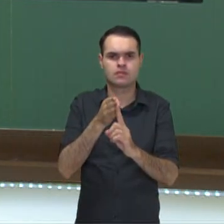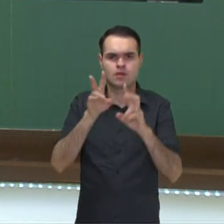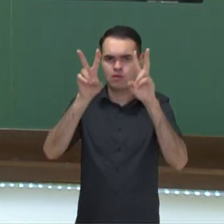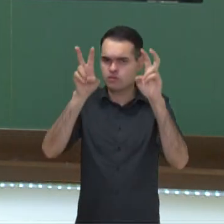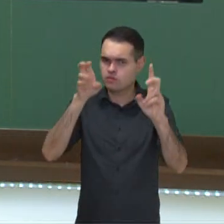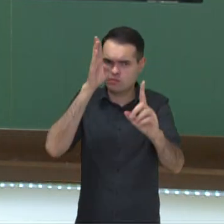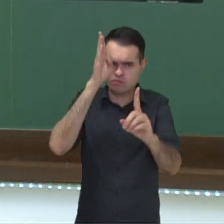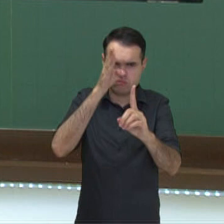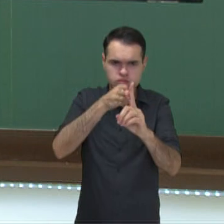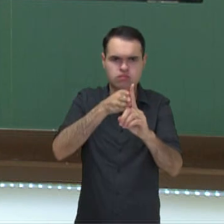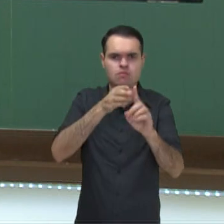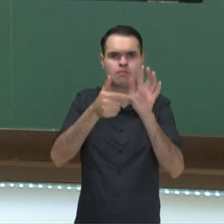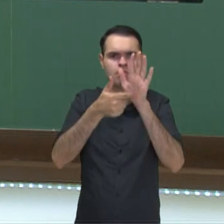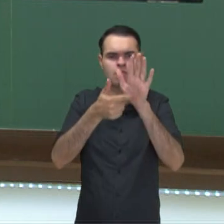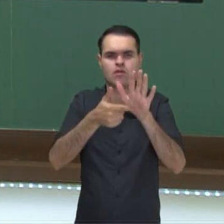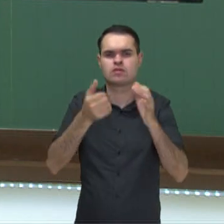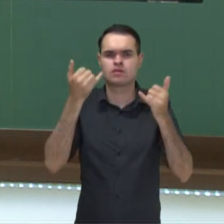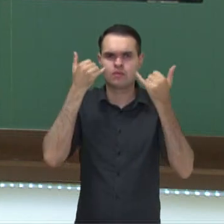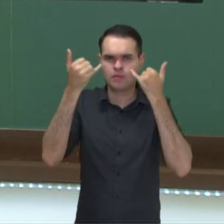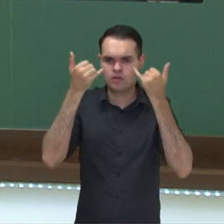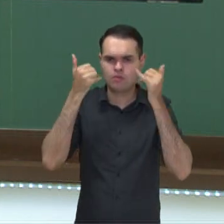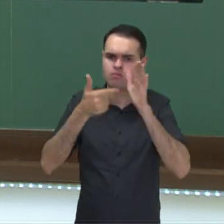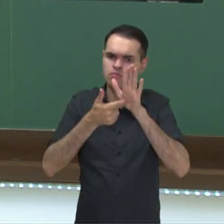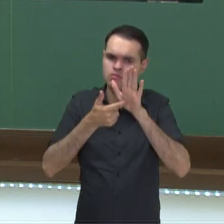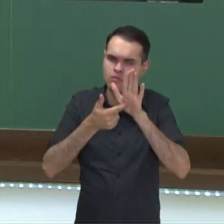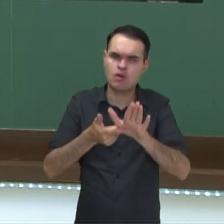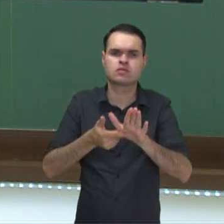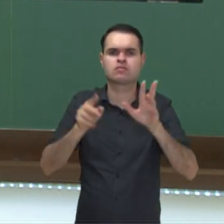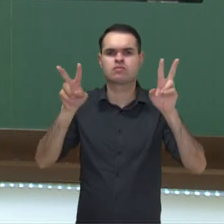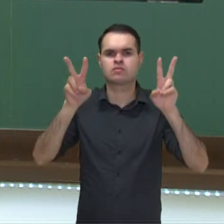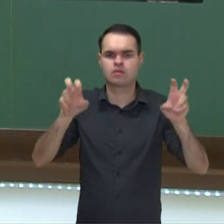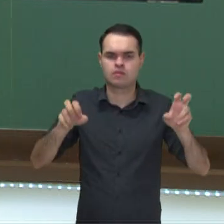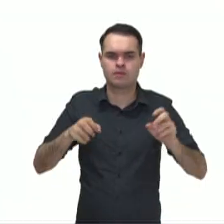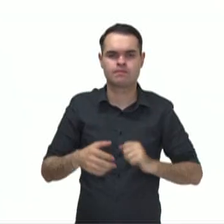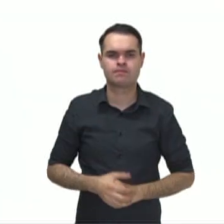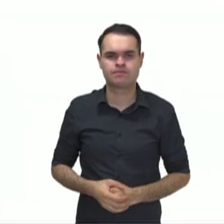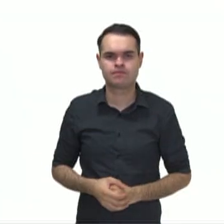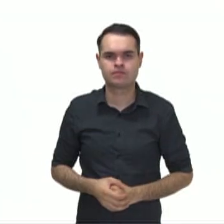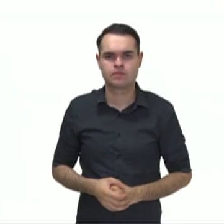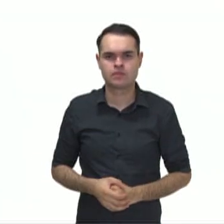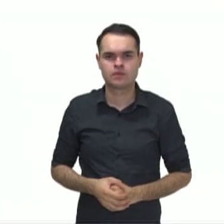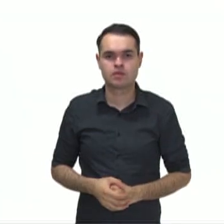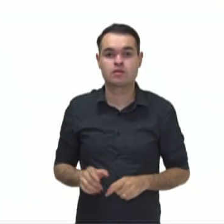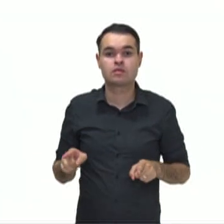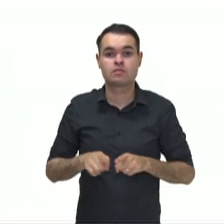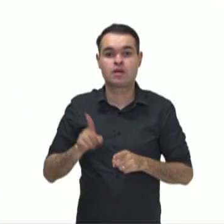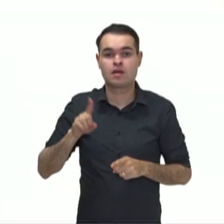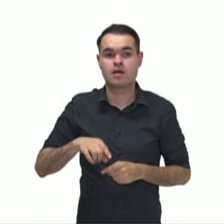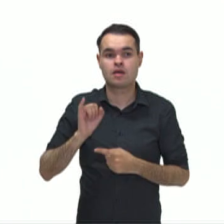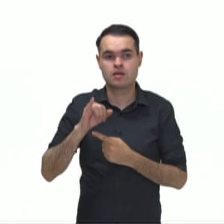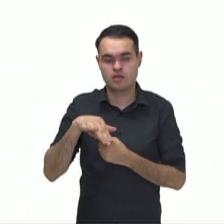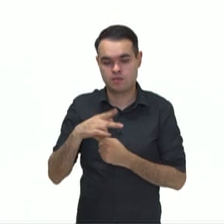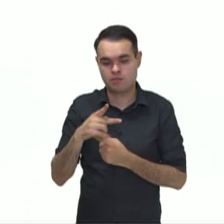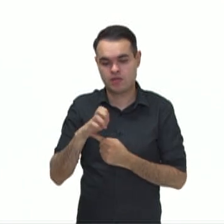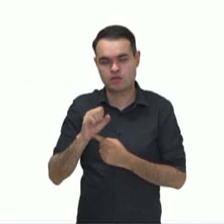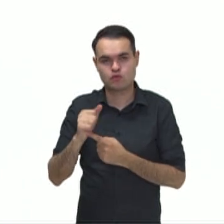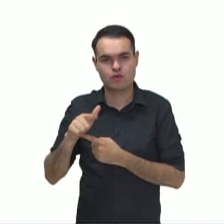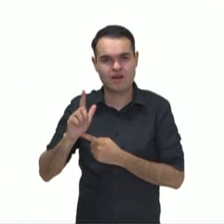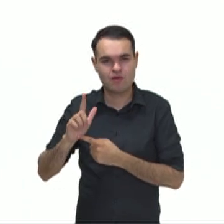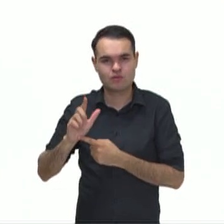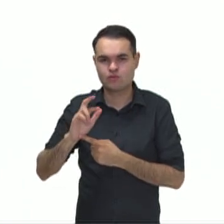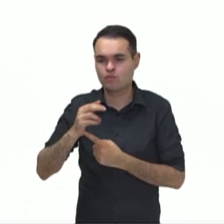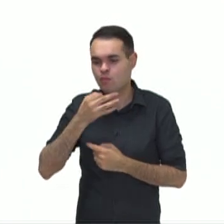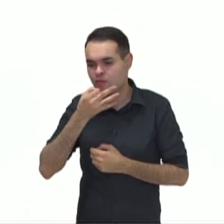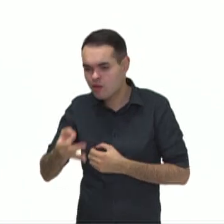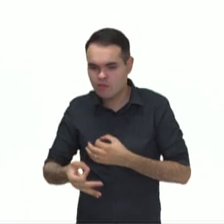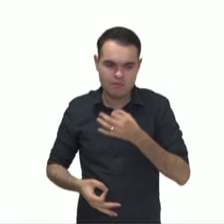direto ao assunto, apresenta a informação, apresenta o tema. De uma maneira também impessoal, então nós não temos